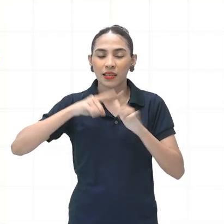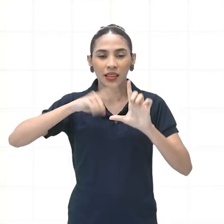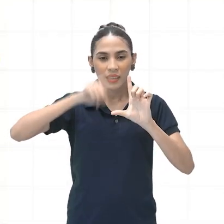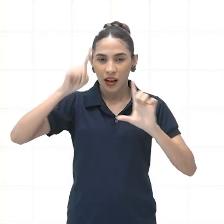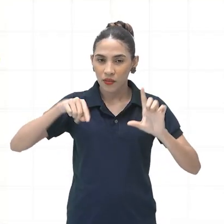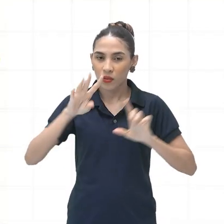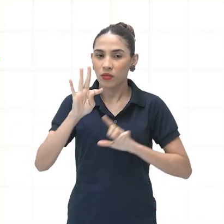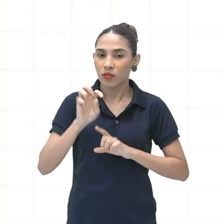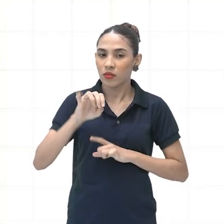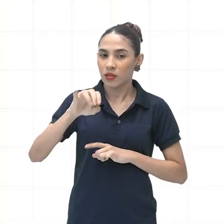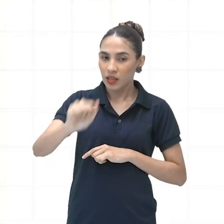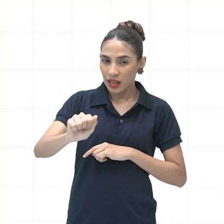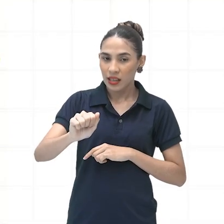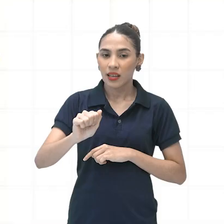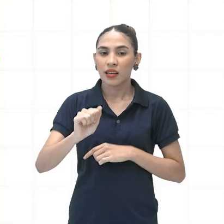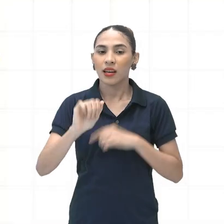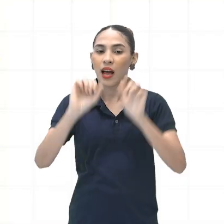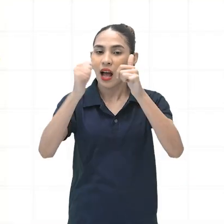analisa